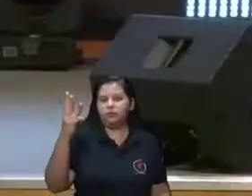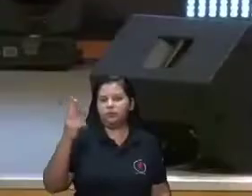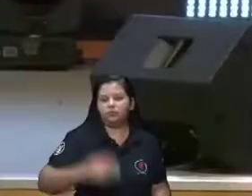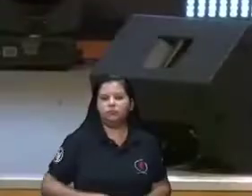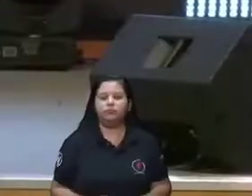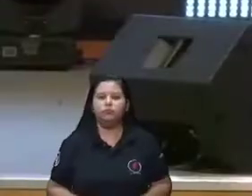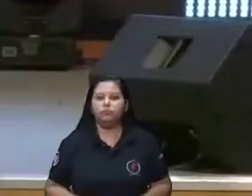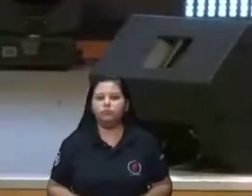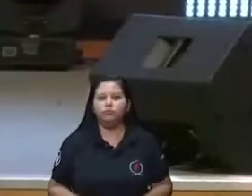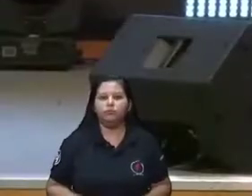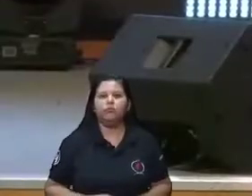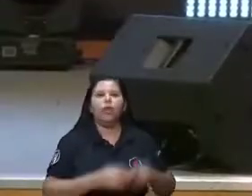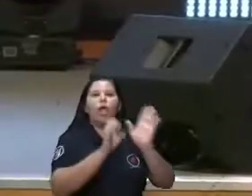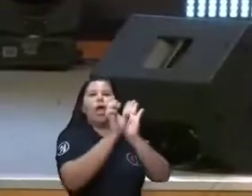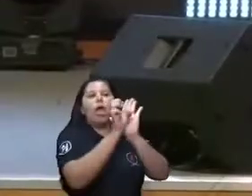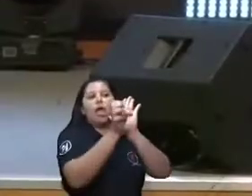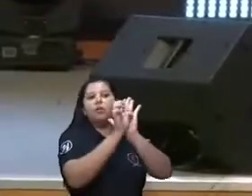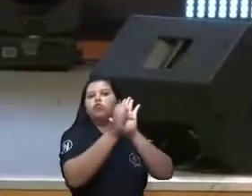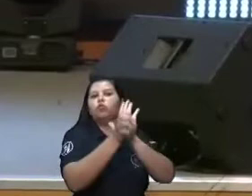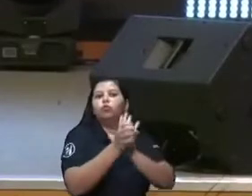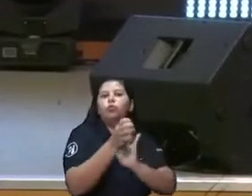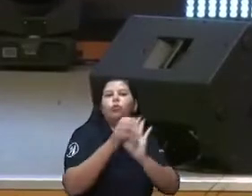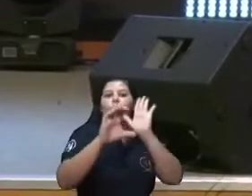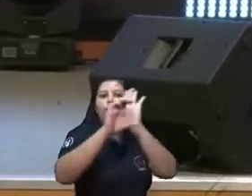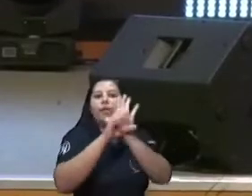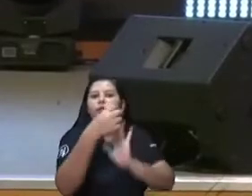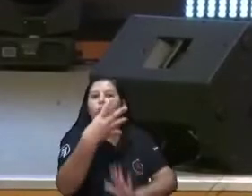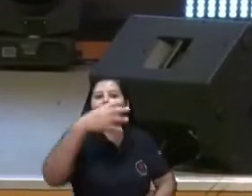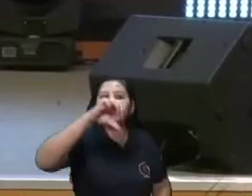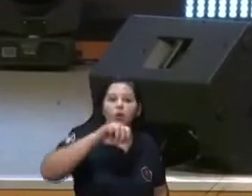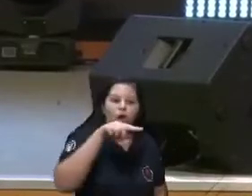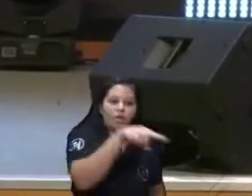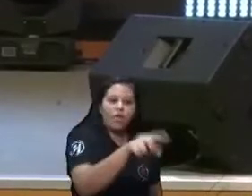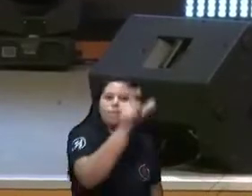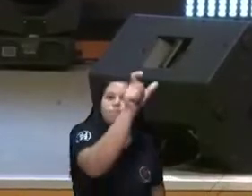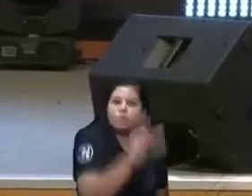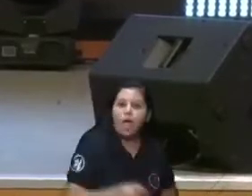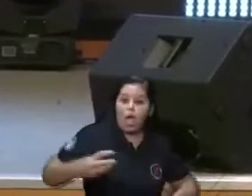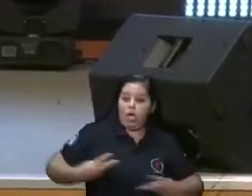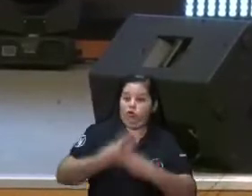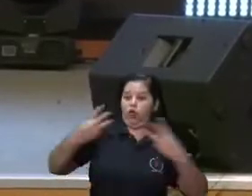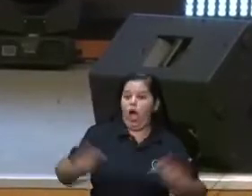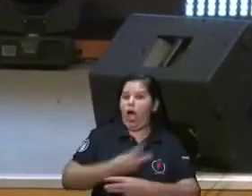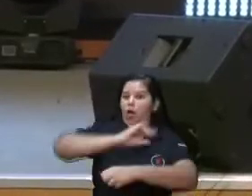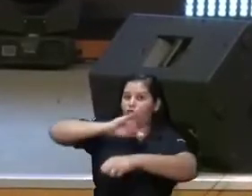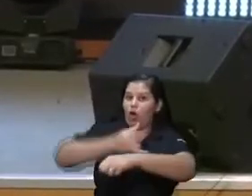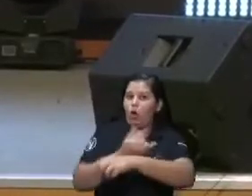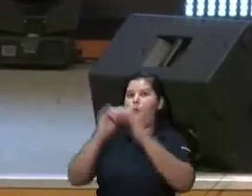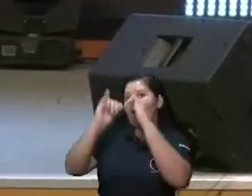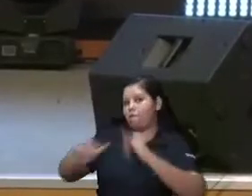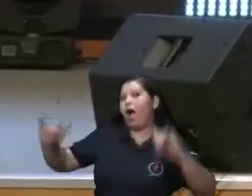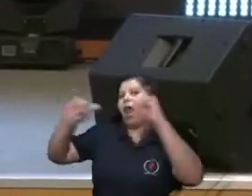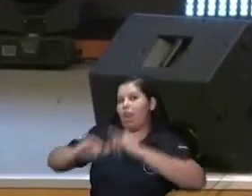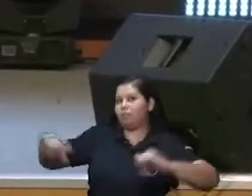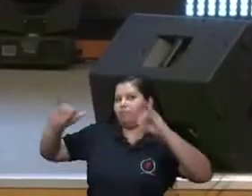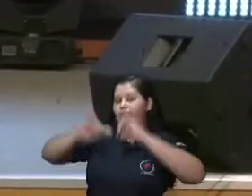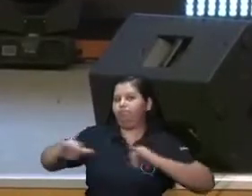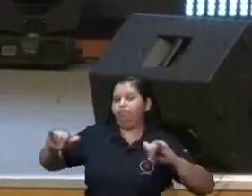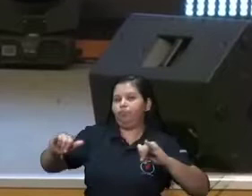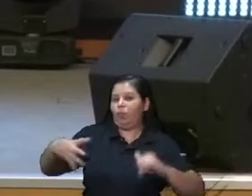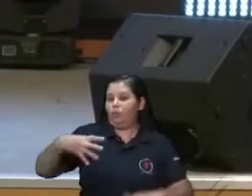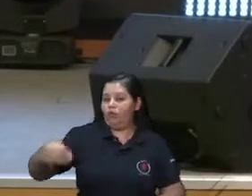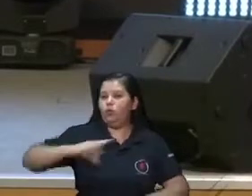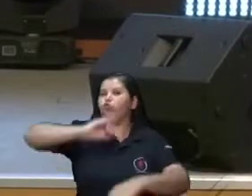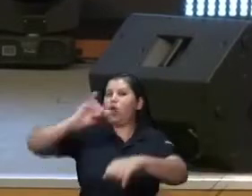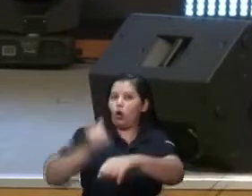Em Êxodo 49, quem fala é Israel para aqueles que são filhos de Jacó.